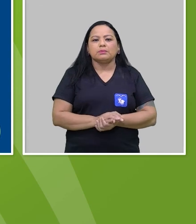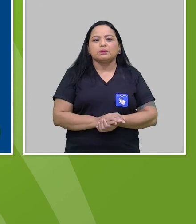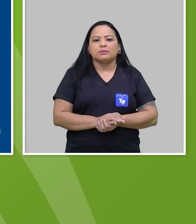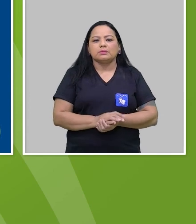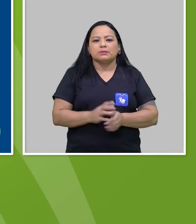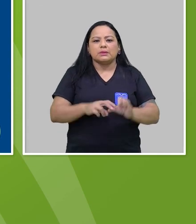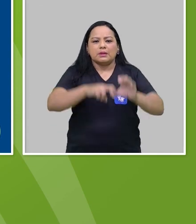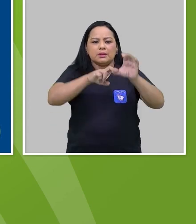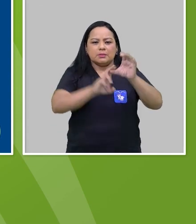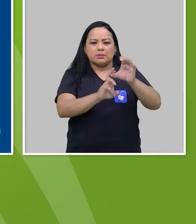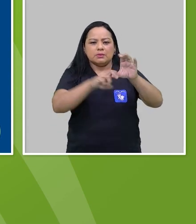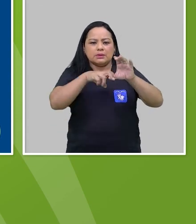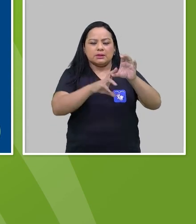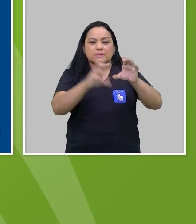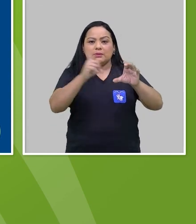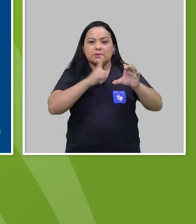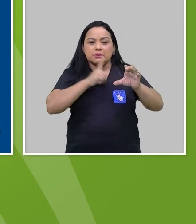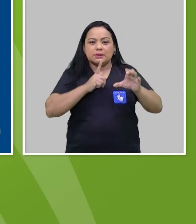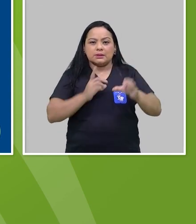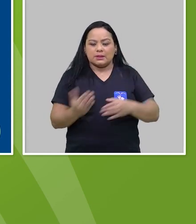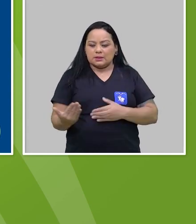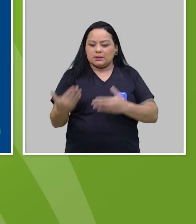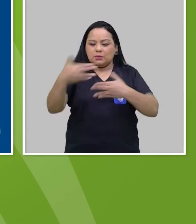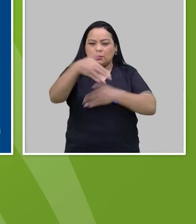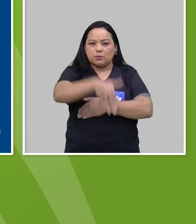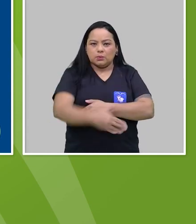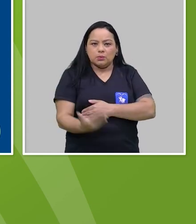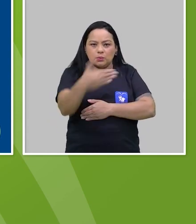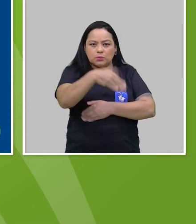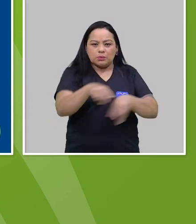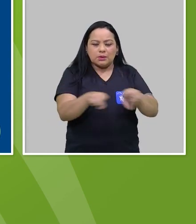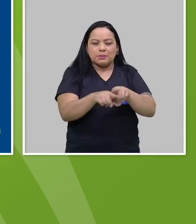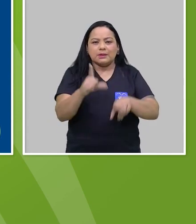possuem um sonar